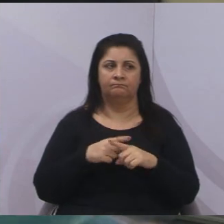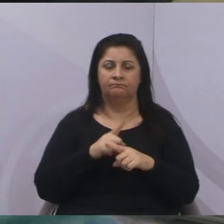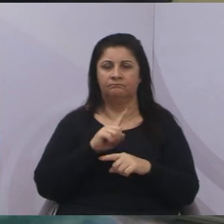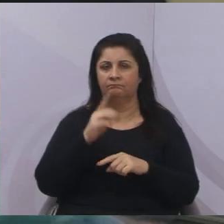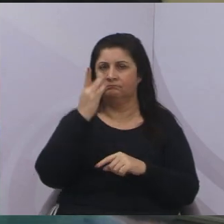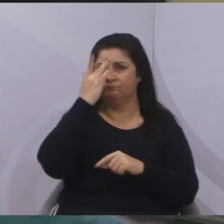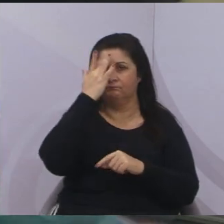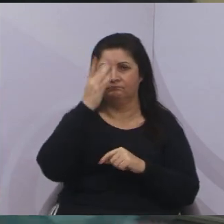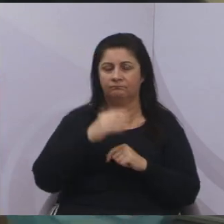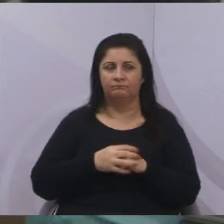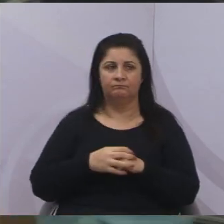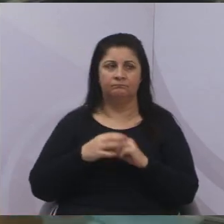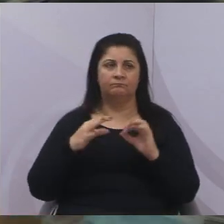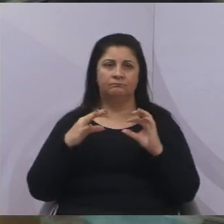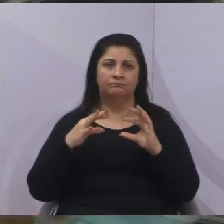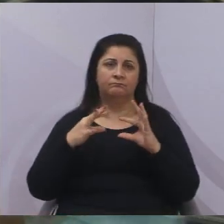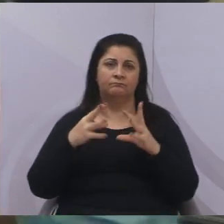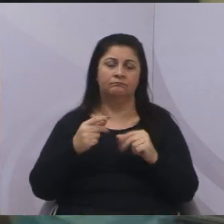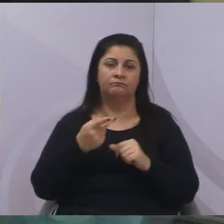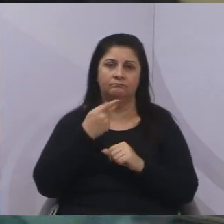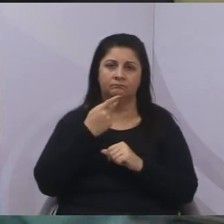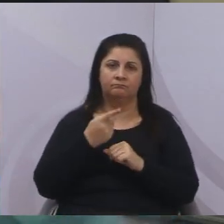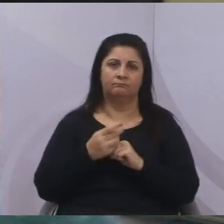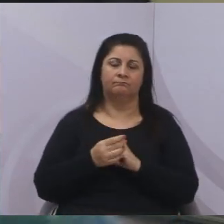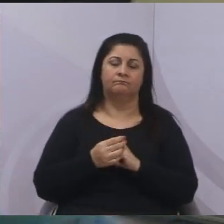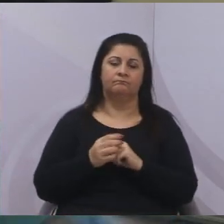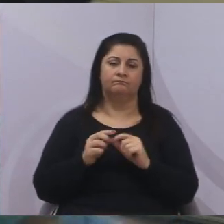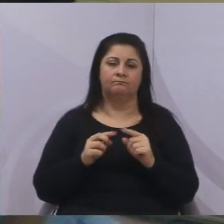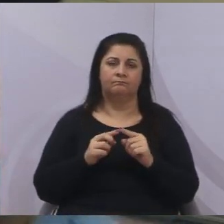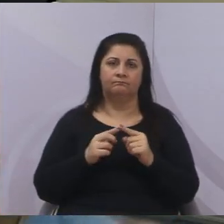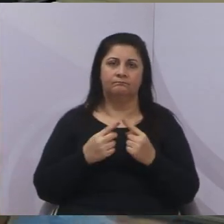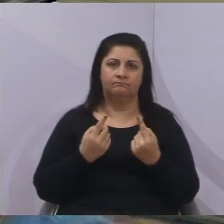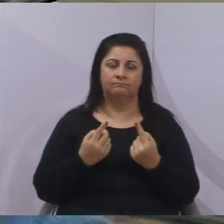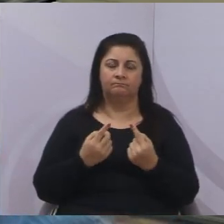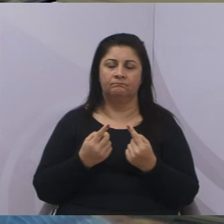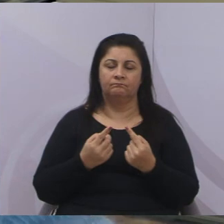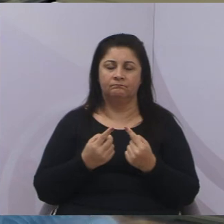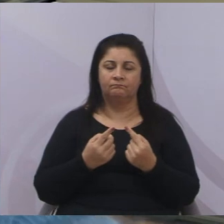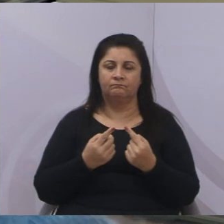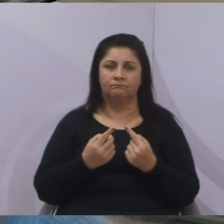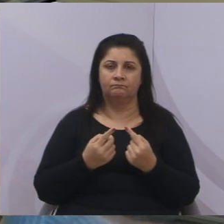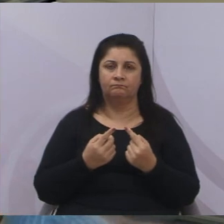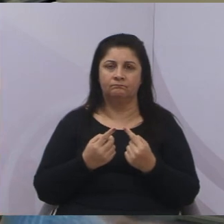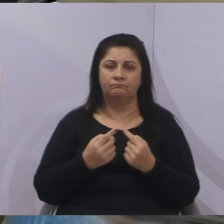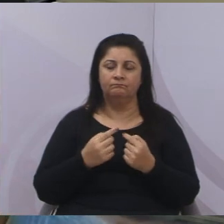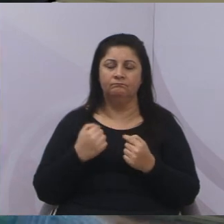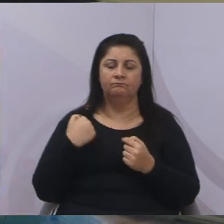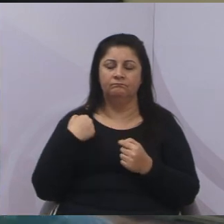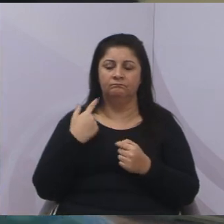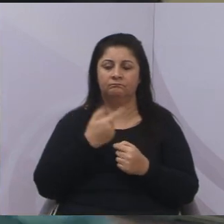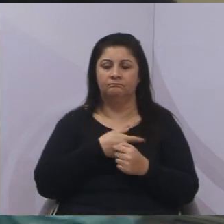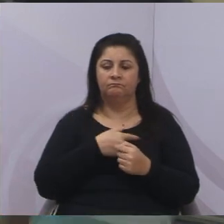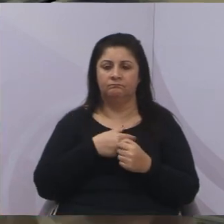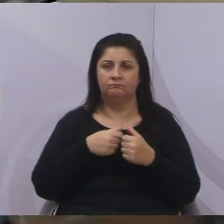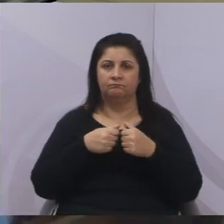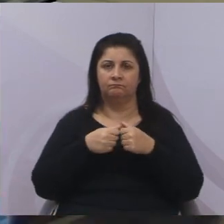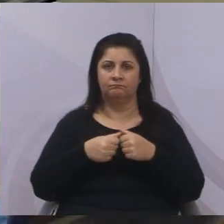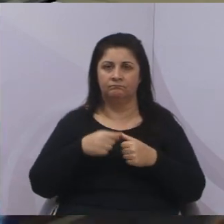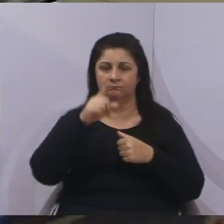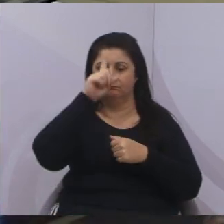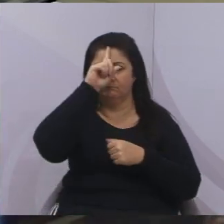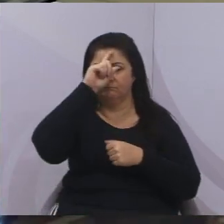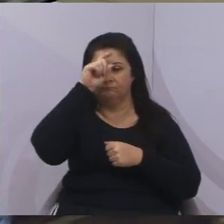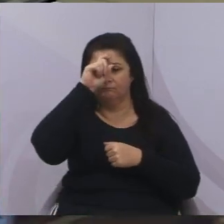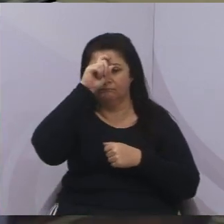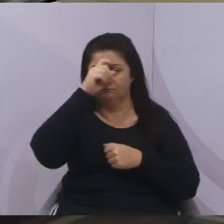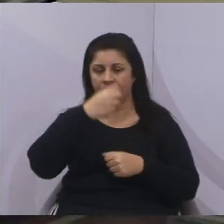Todo mundo fala, nossa, mas o que? Gente, fácil a gente está no hospital e depois eu estar vivo. Mas